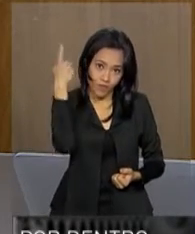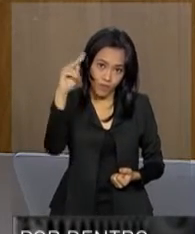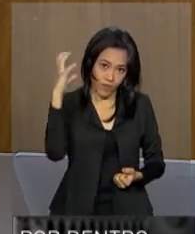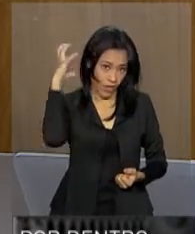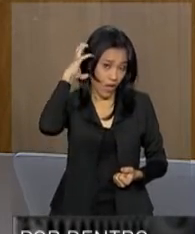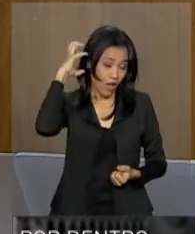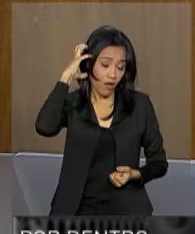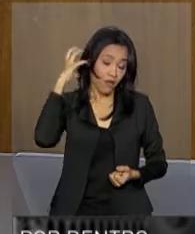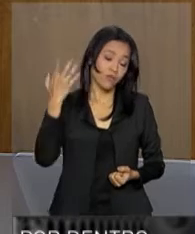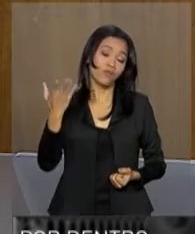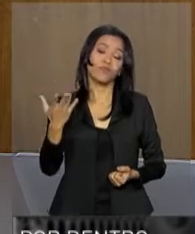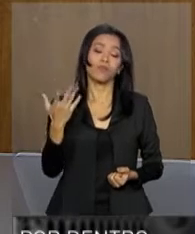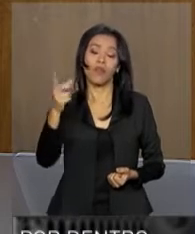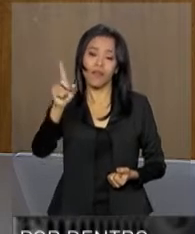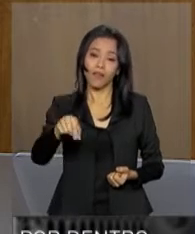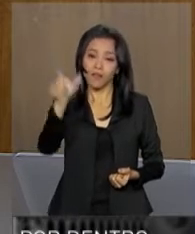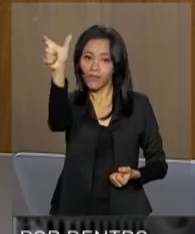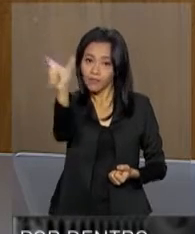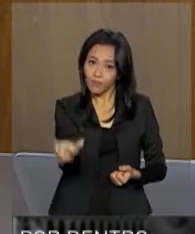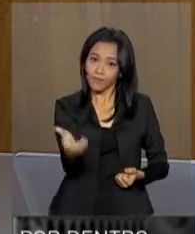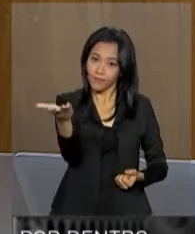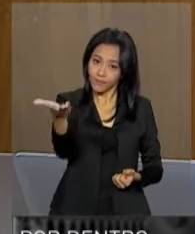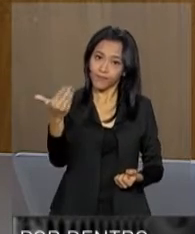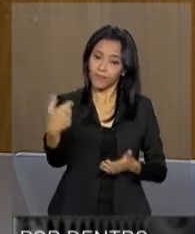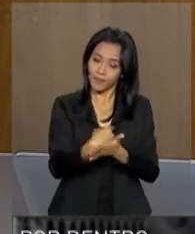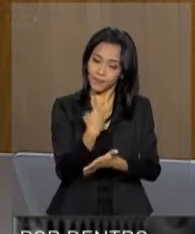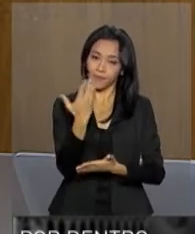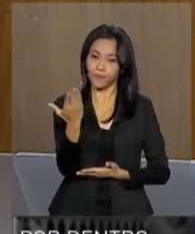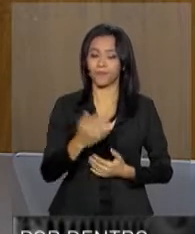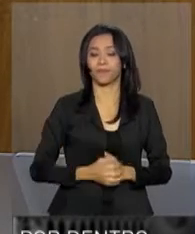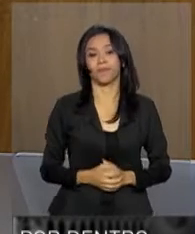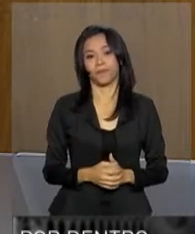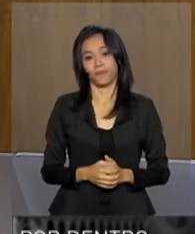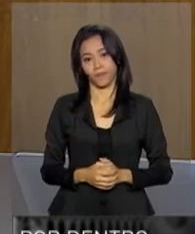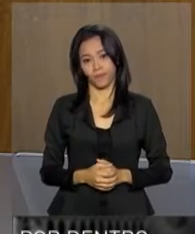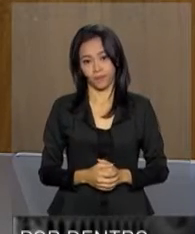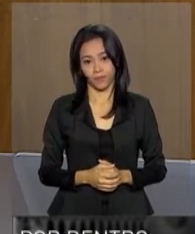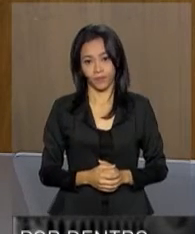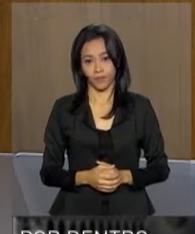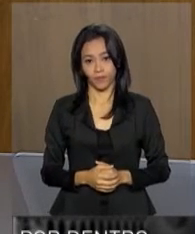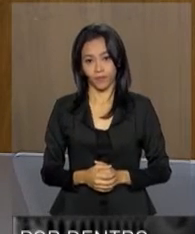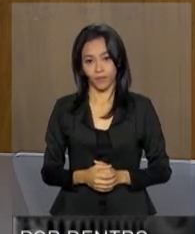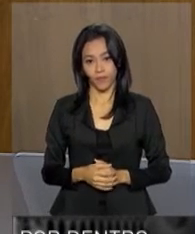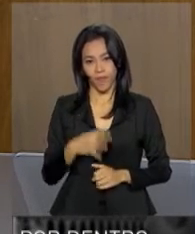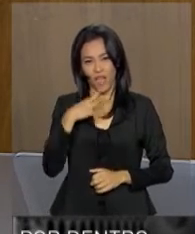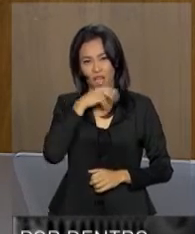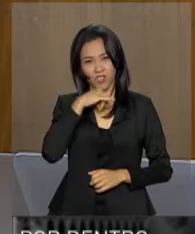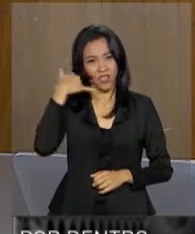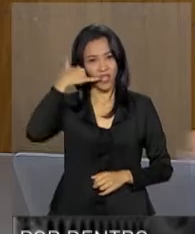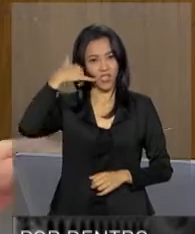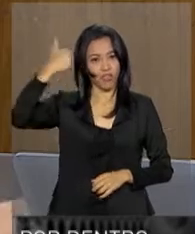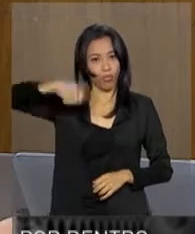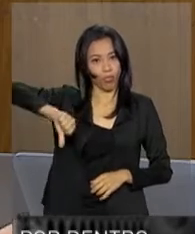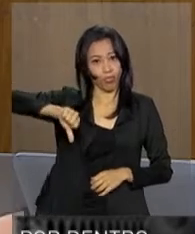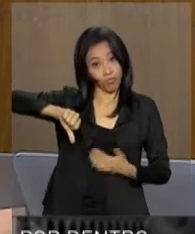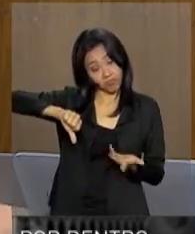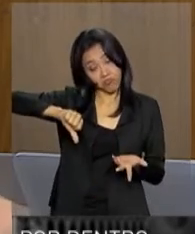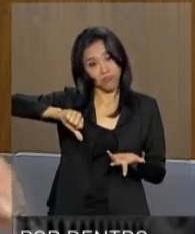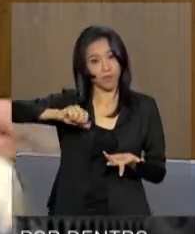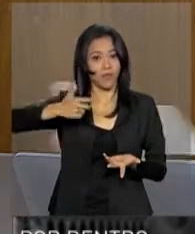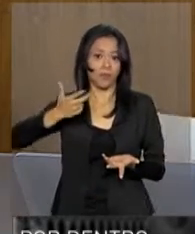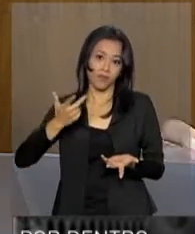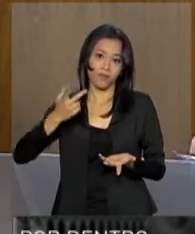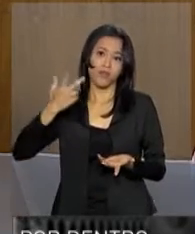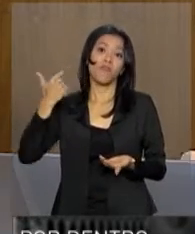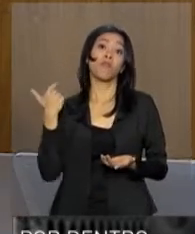quem está com a gente é fábio manfredini acho que a nossa ligação caiu com fábio então na verdade